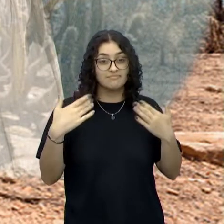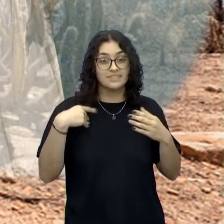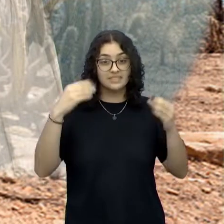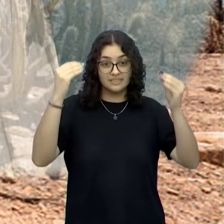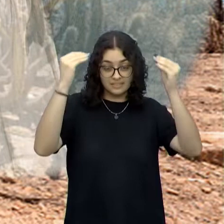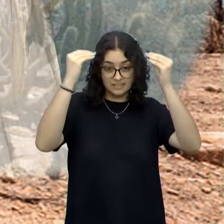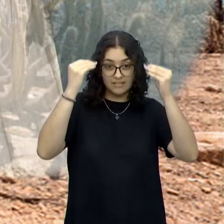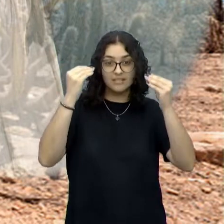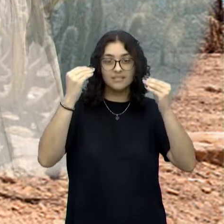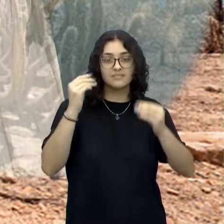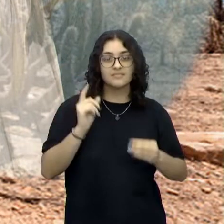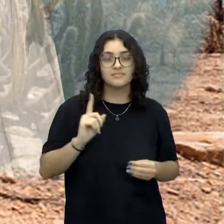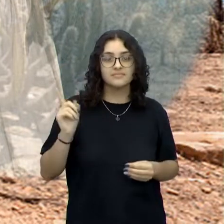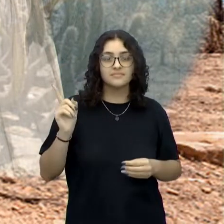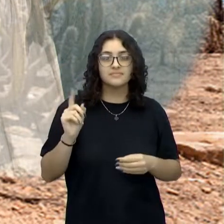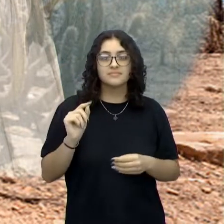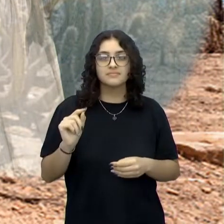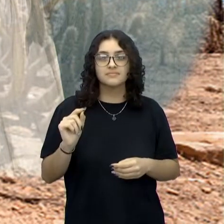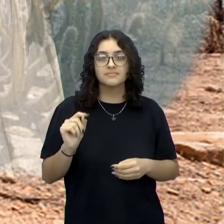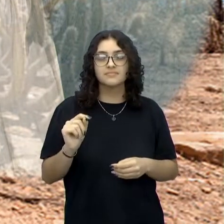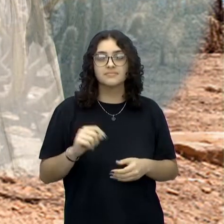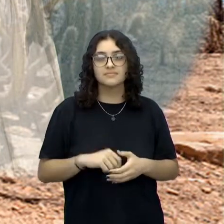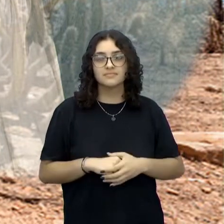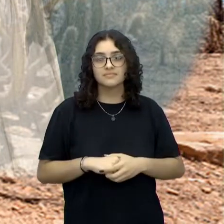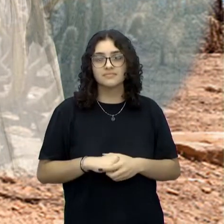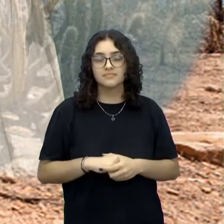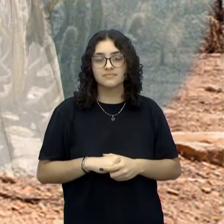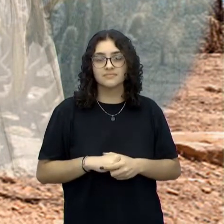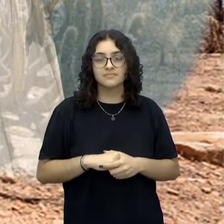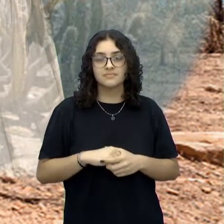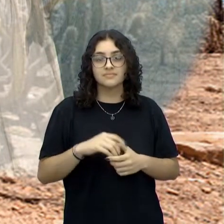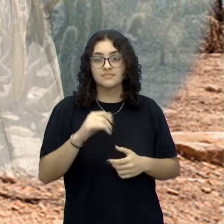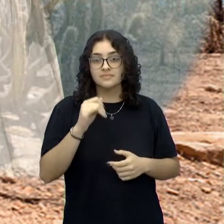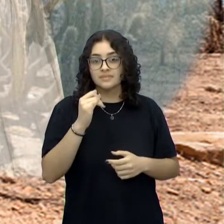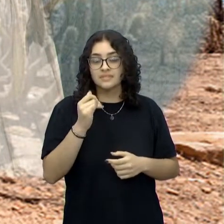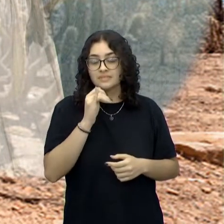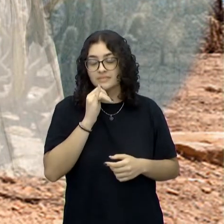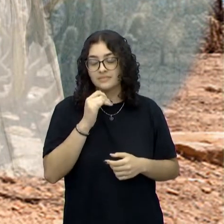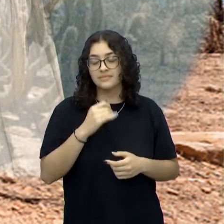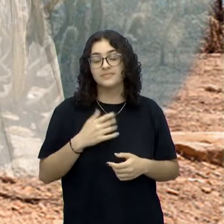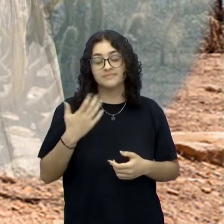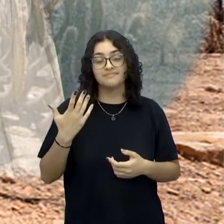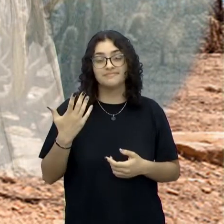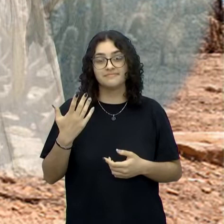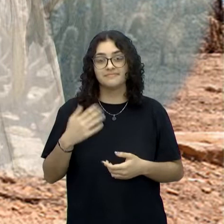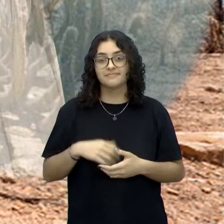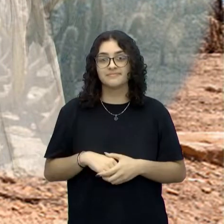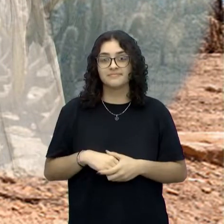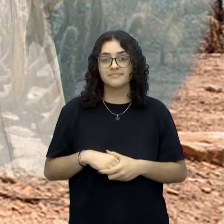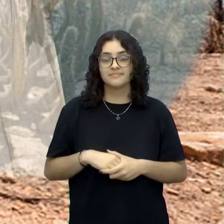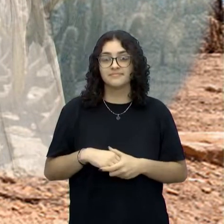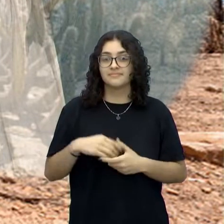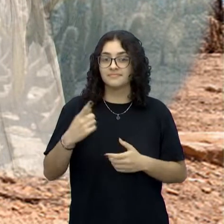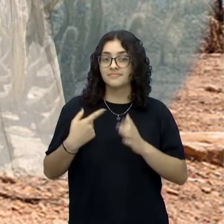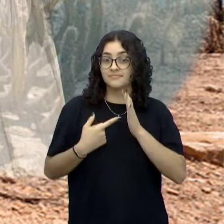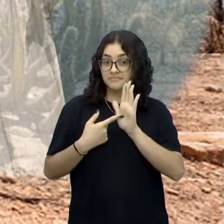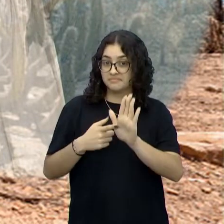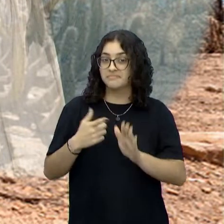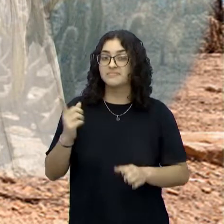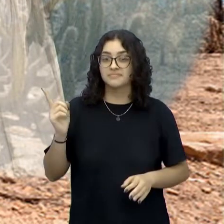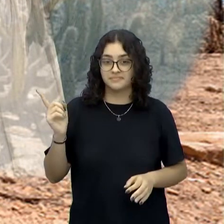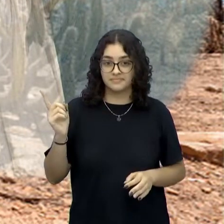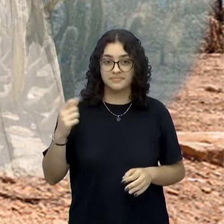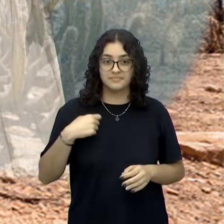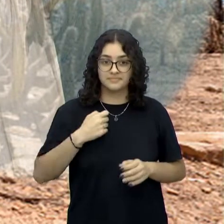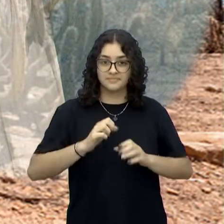chapeuzinho aqui para poder não ter aquela, sei lá, insolação, né? Vamos lá então, ó. Aí, vou apresentar mais coisas para vocês. Então,